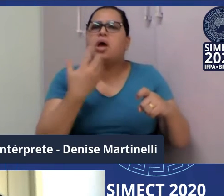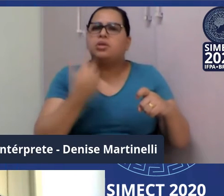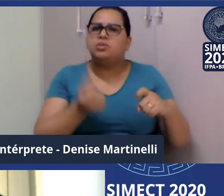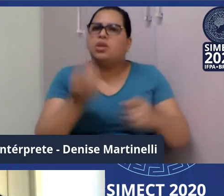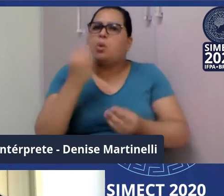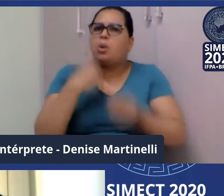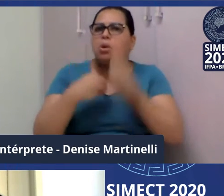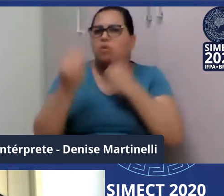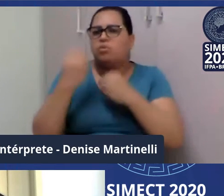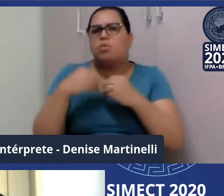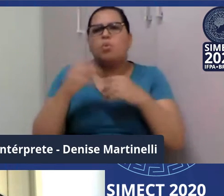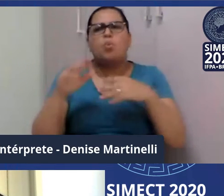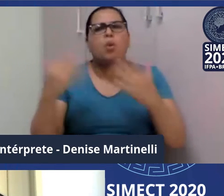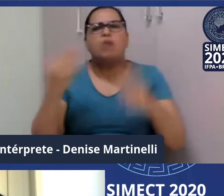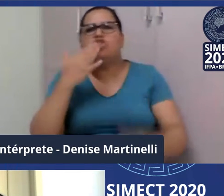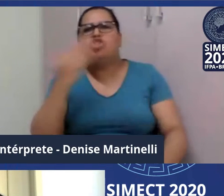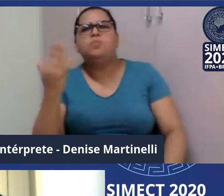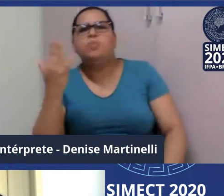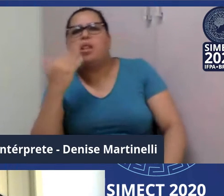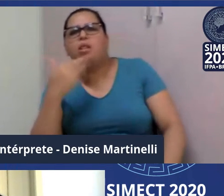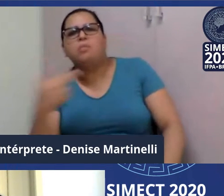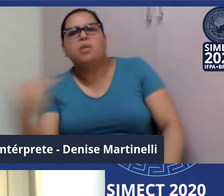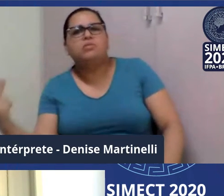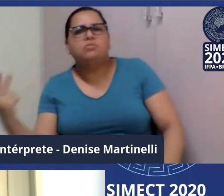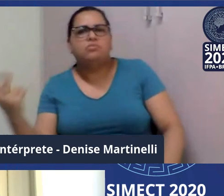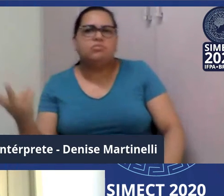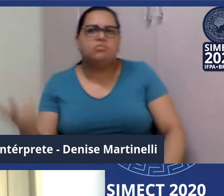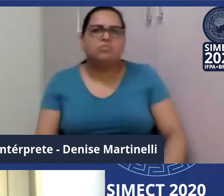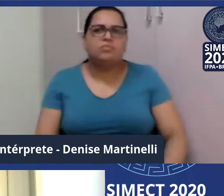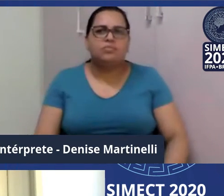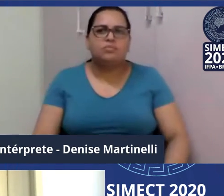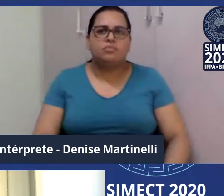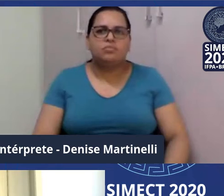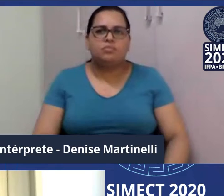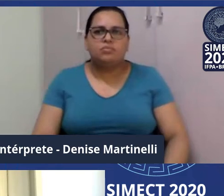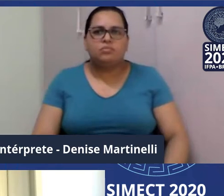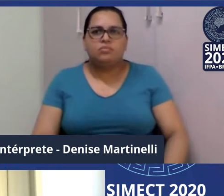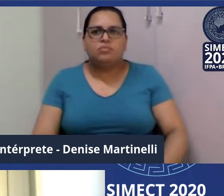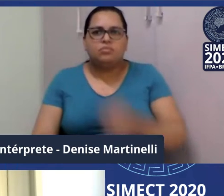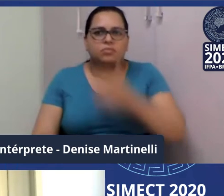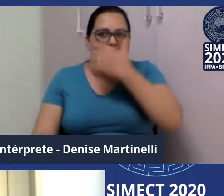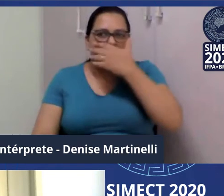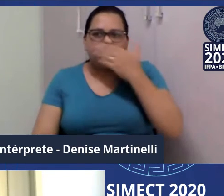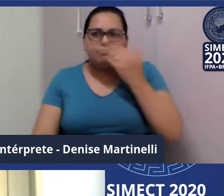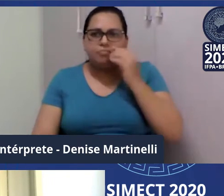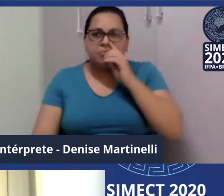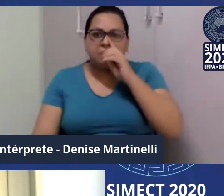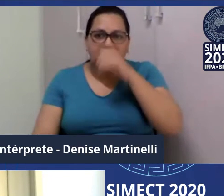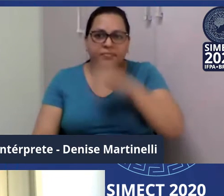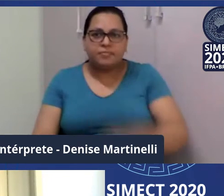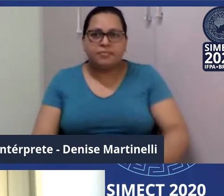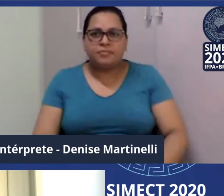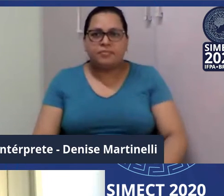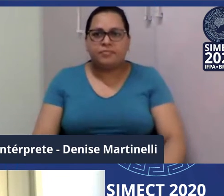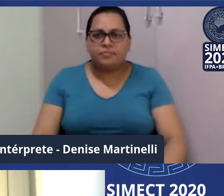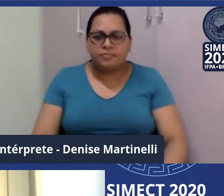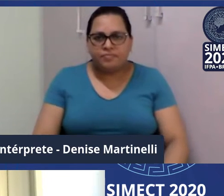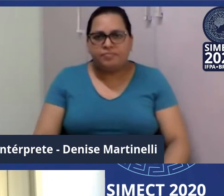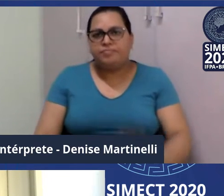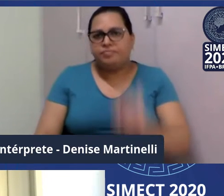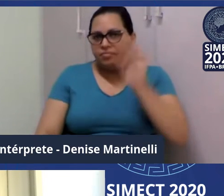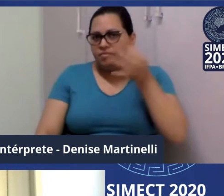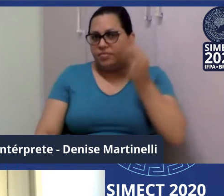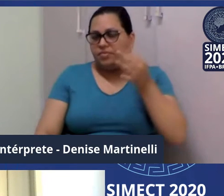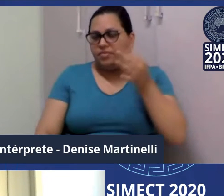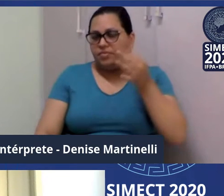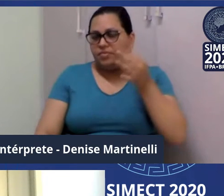chat. Olha, a gente está estudando exatamente isso. A gente fez o genoma funcional da larva e já viu